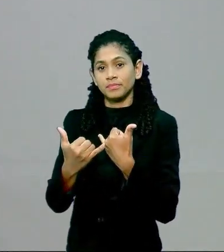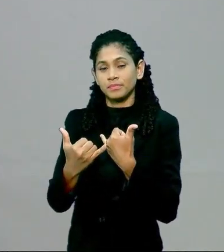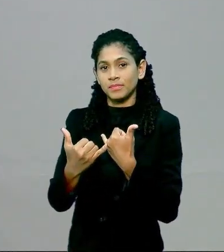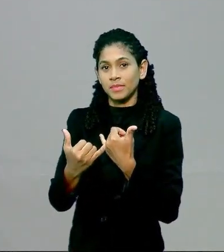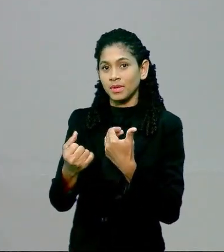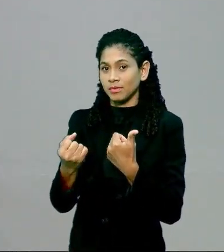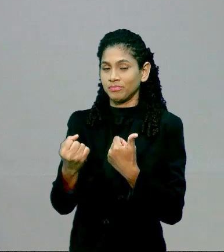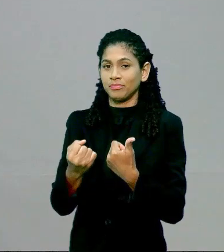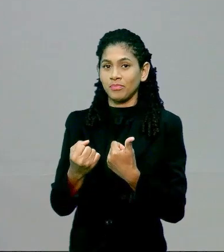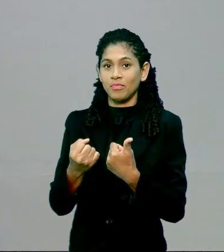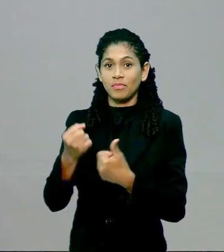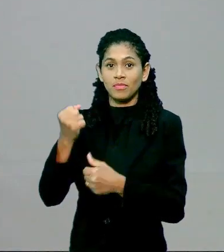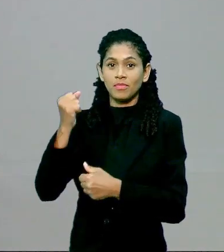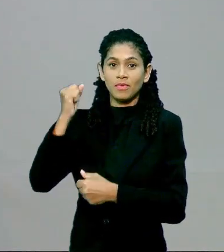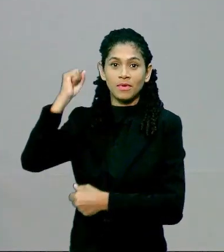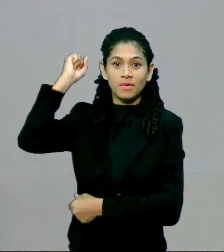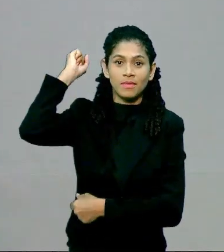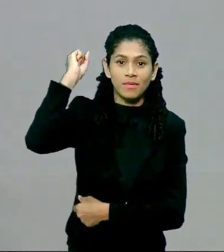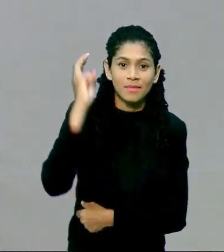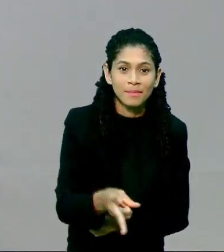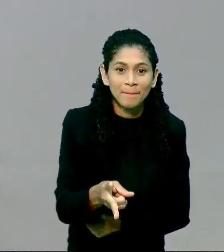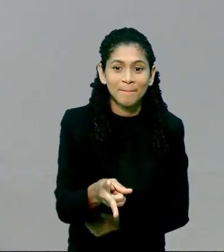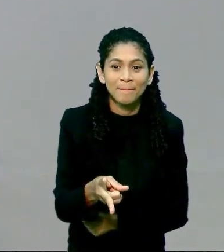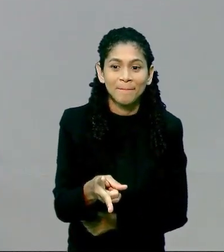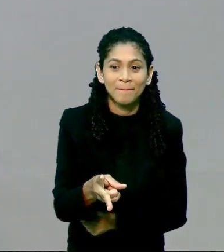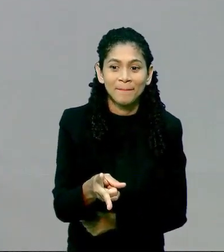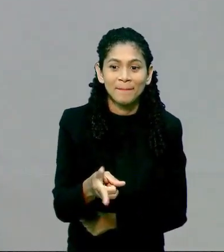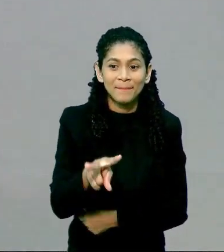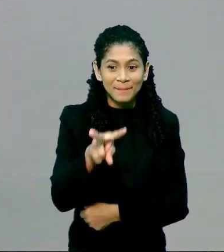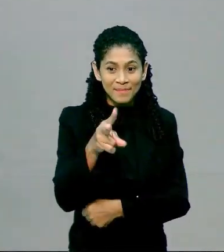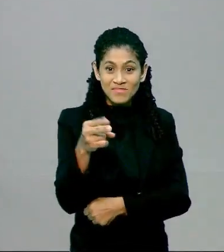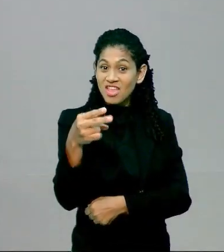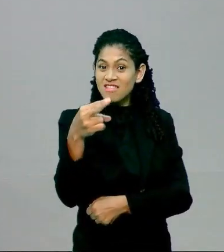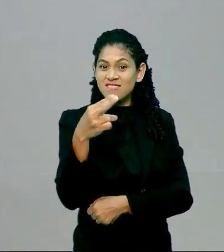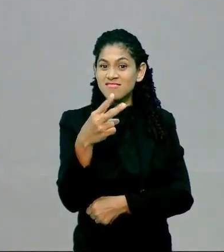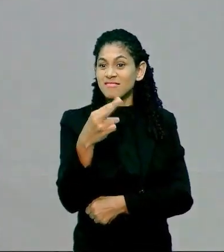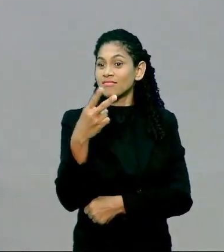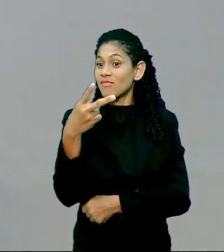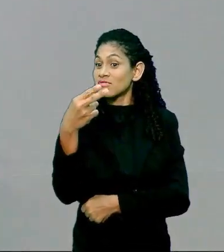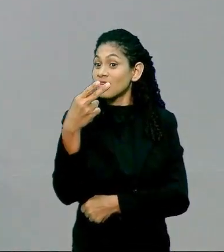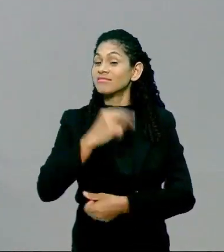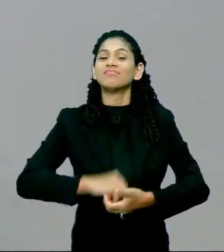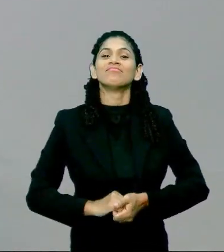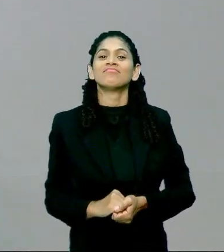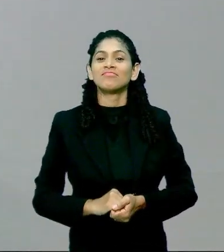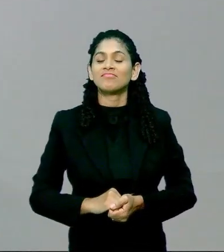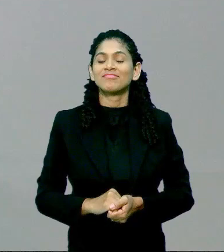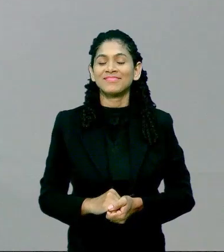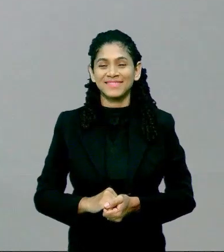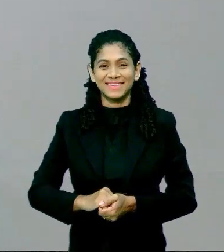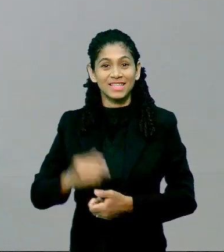Del, pedra, papel, tesoura. Deu empate. Ah, adorei. Valeu.